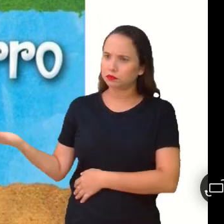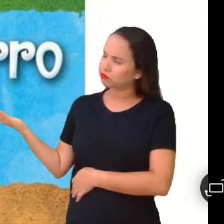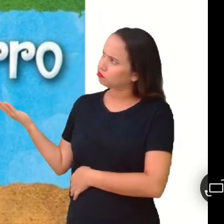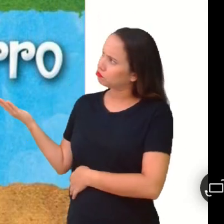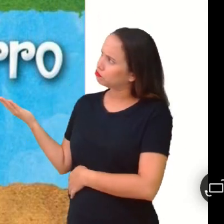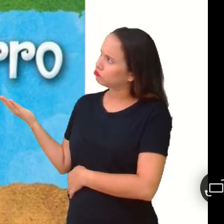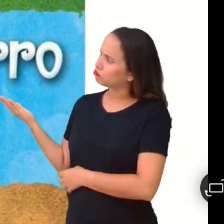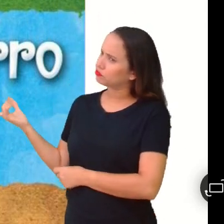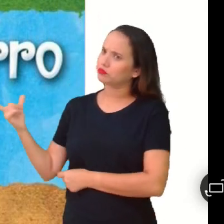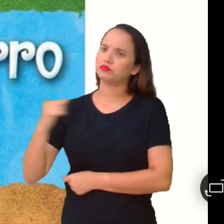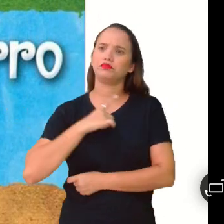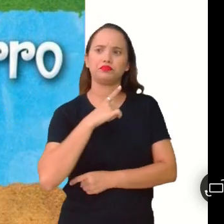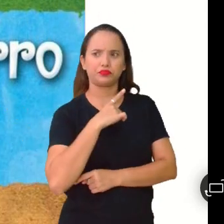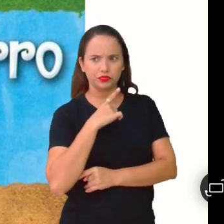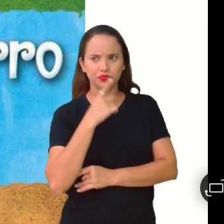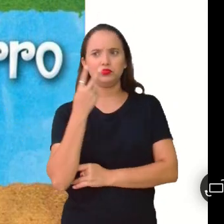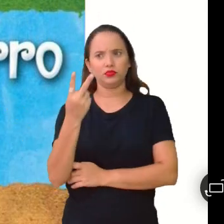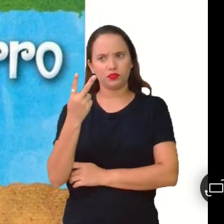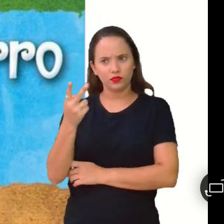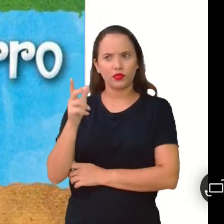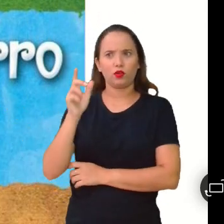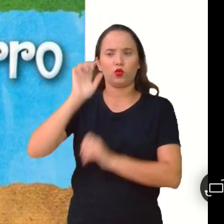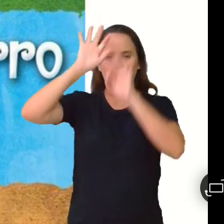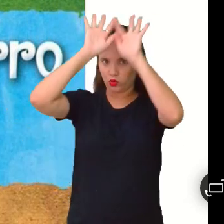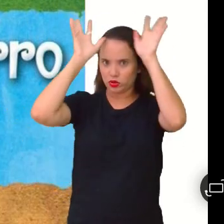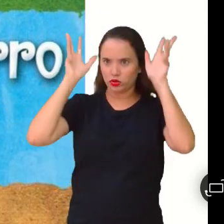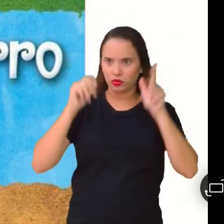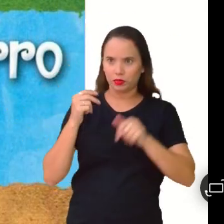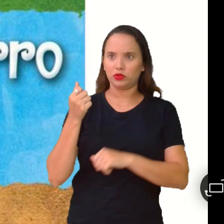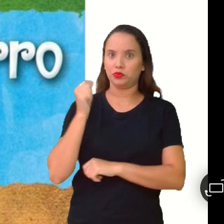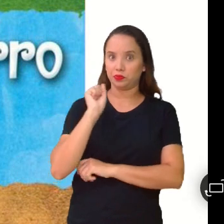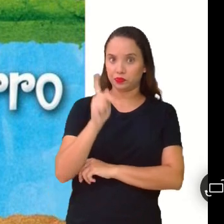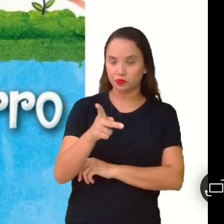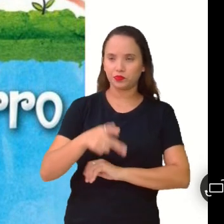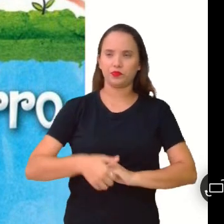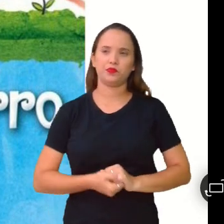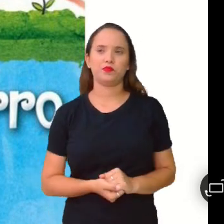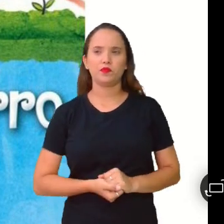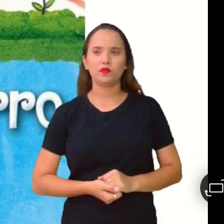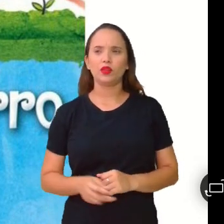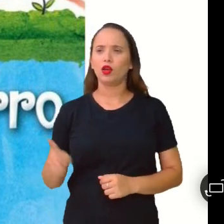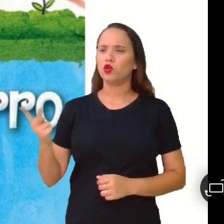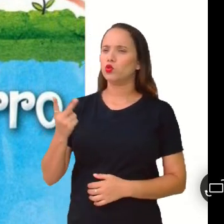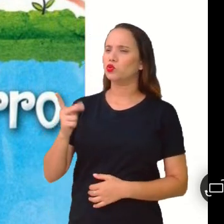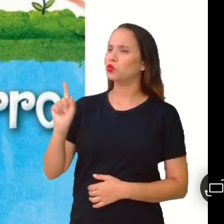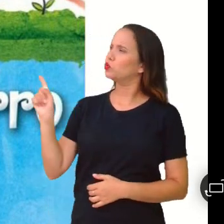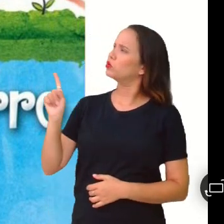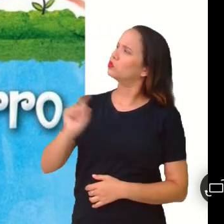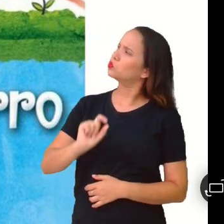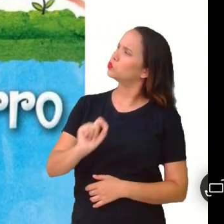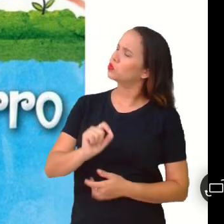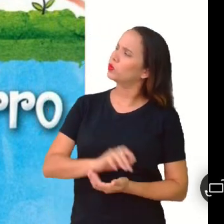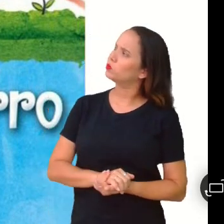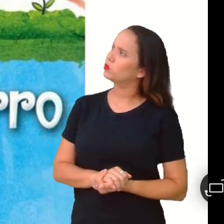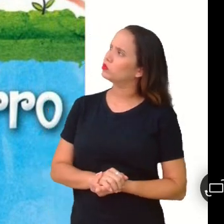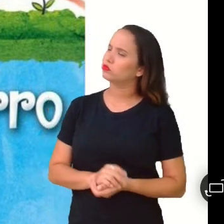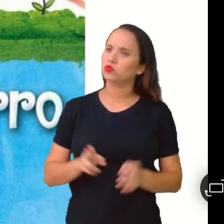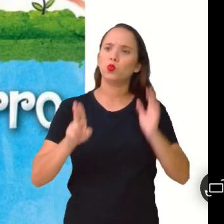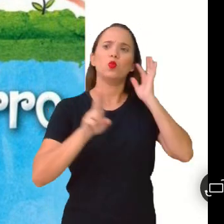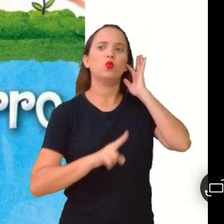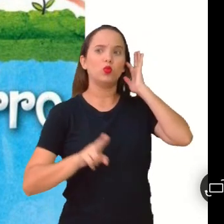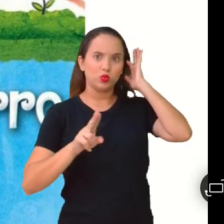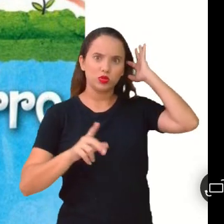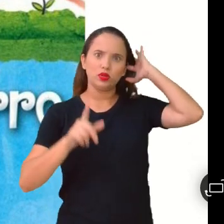vê dois animais, né? O camelo e o burro. E aí eles estão justamente utilizando